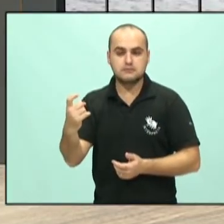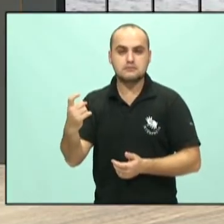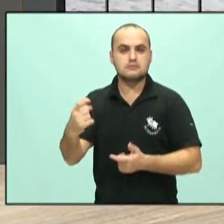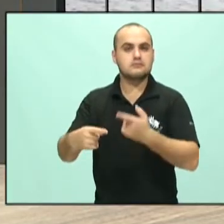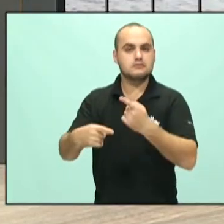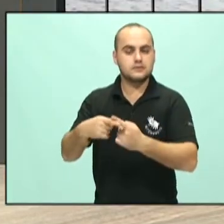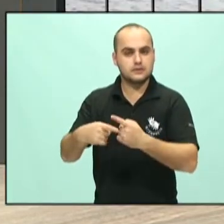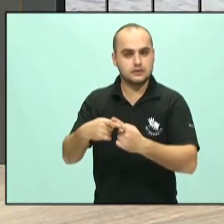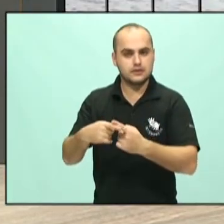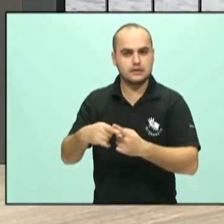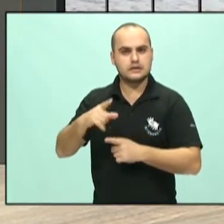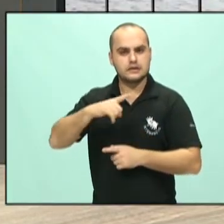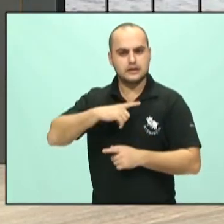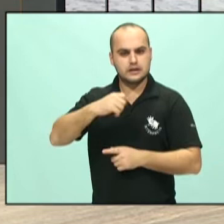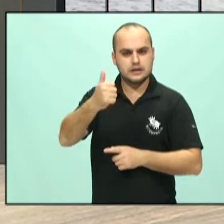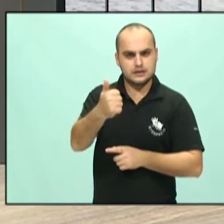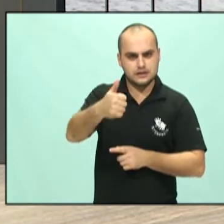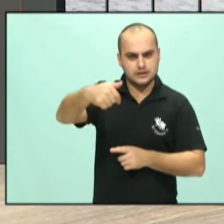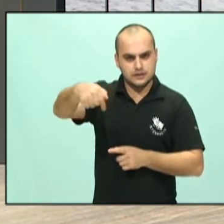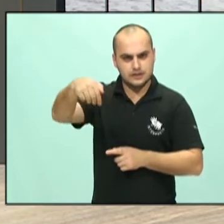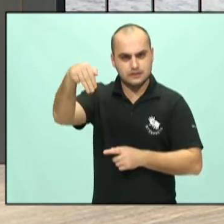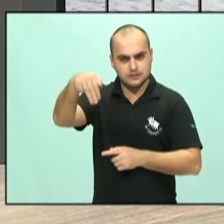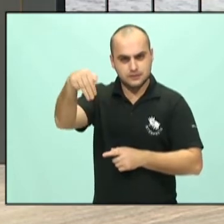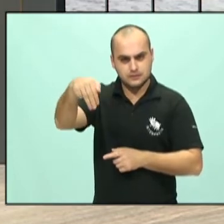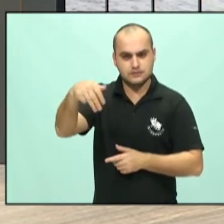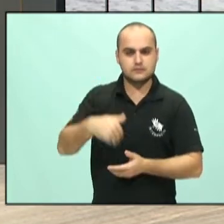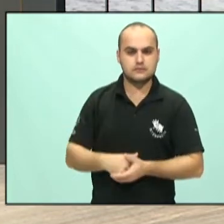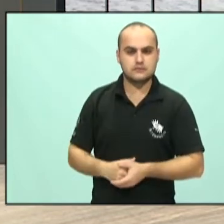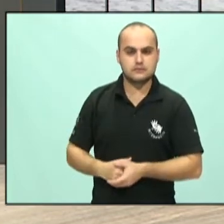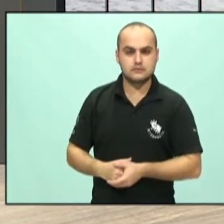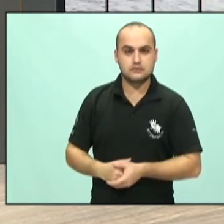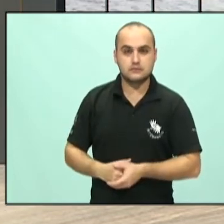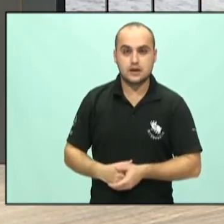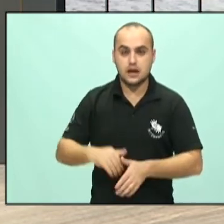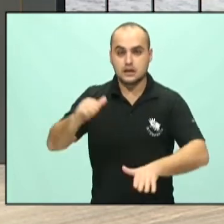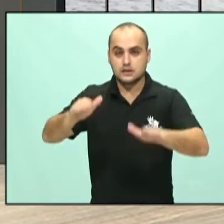ele tem 17 minutos, né? Às vezes as pessoas não sabem a dimensão que é tu